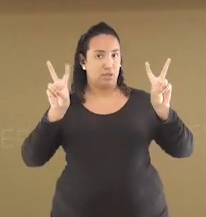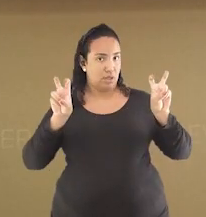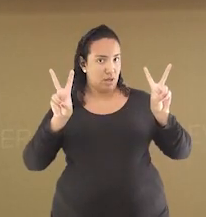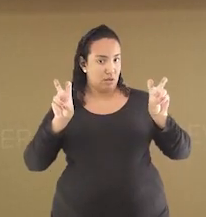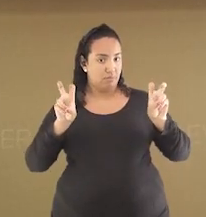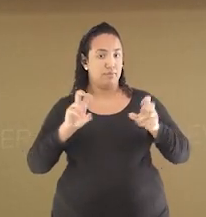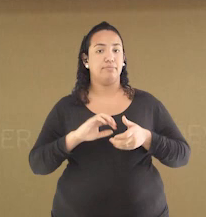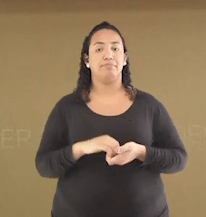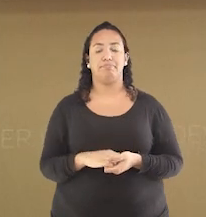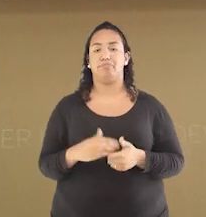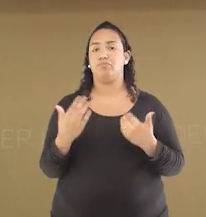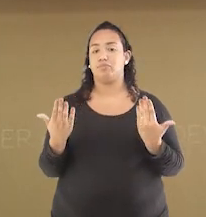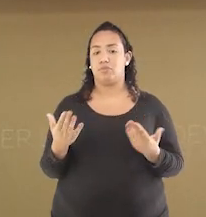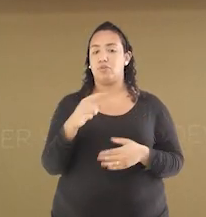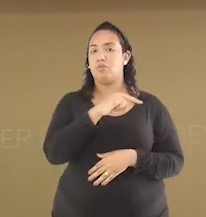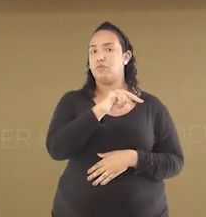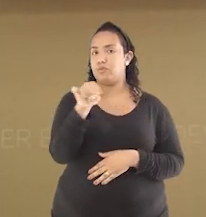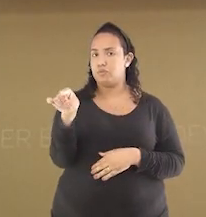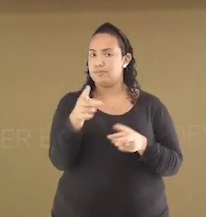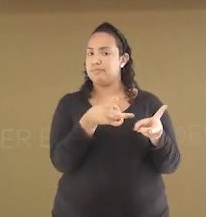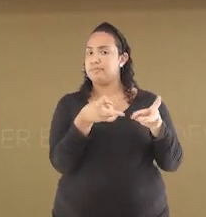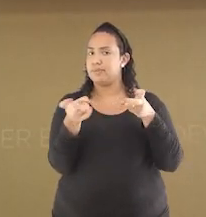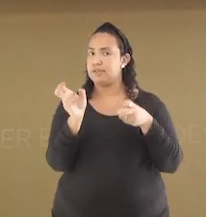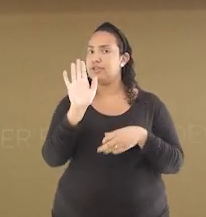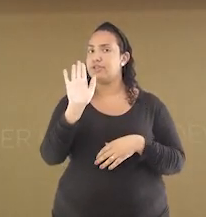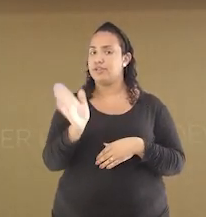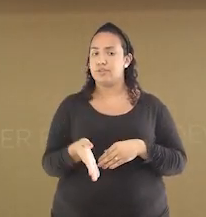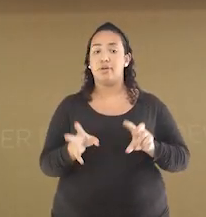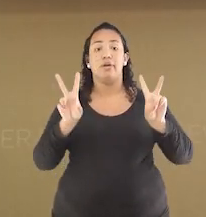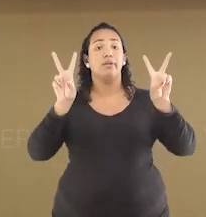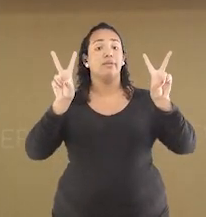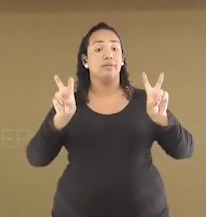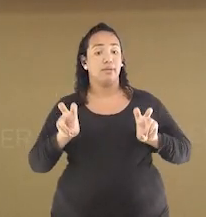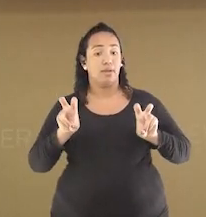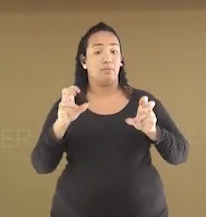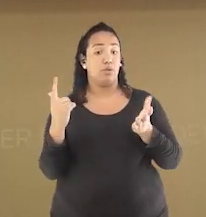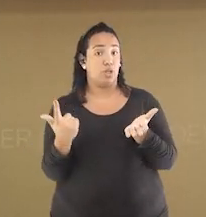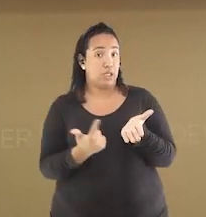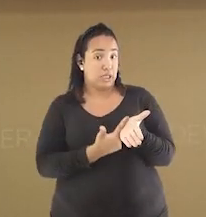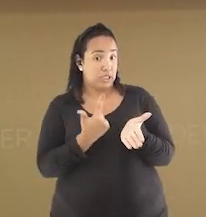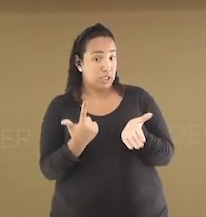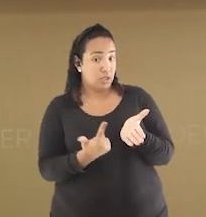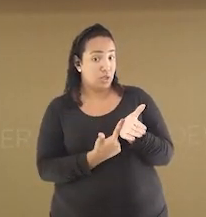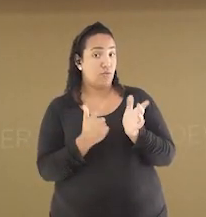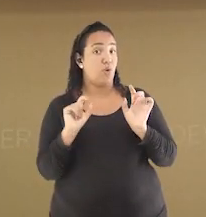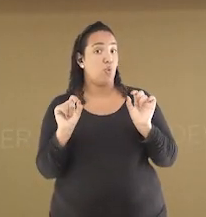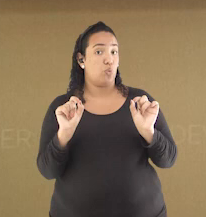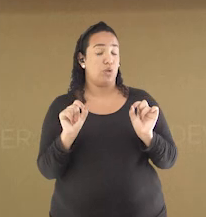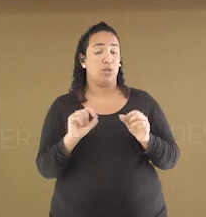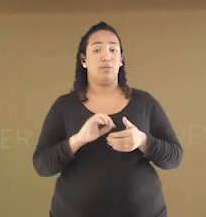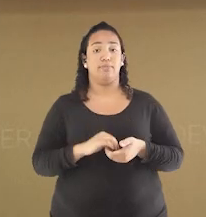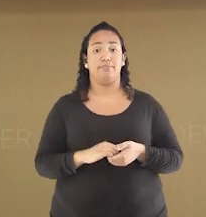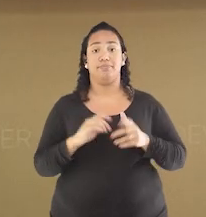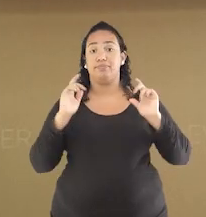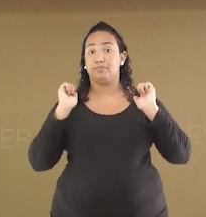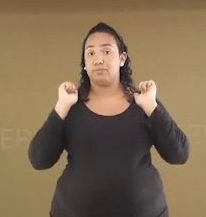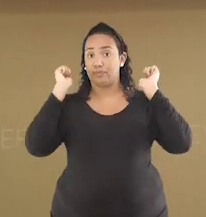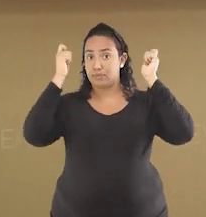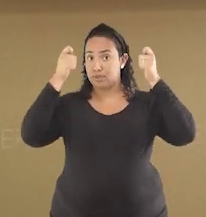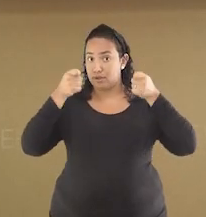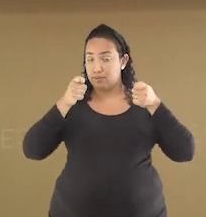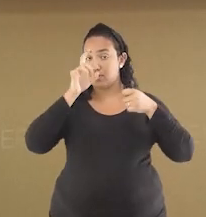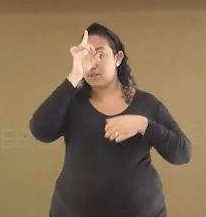1. Título. Como você pode perceber, o título da obra, ou seja, do livro,